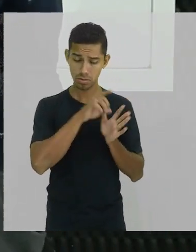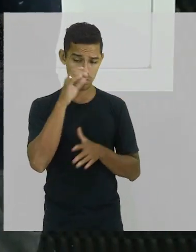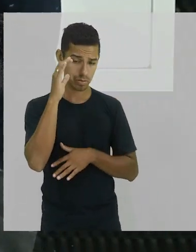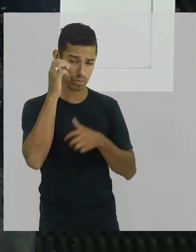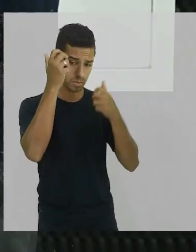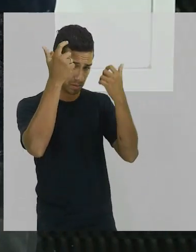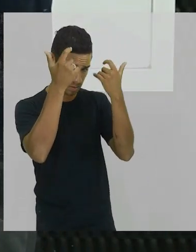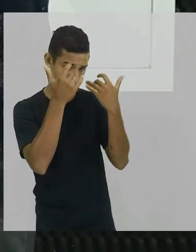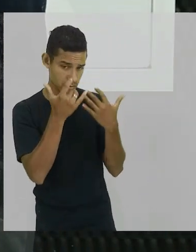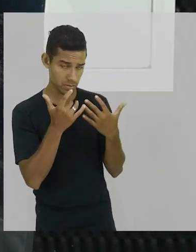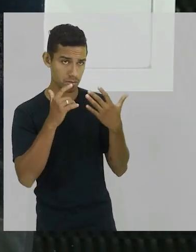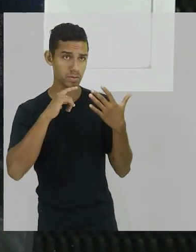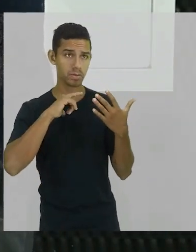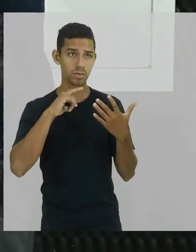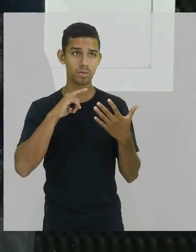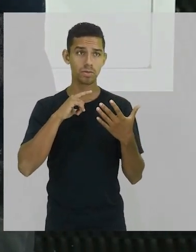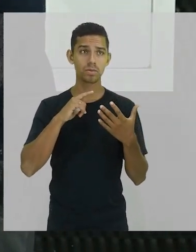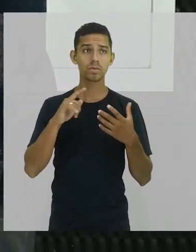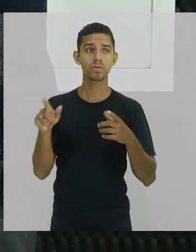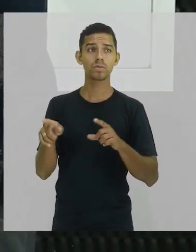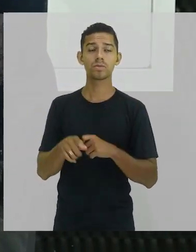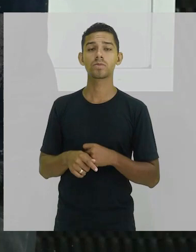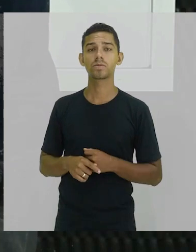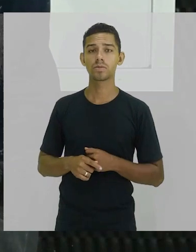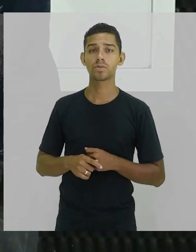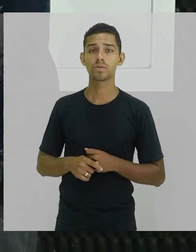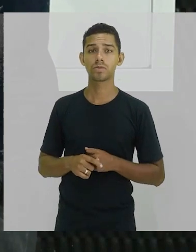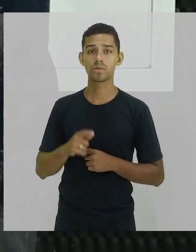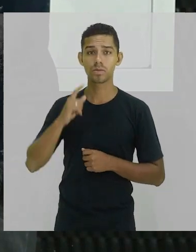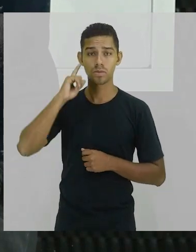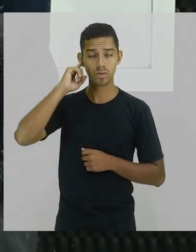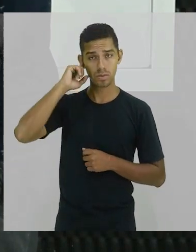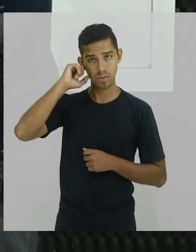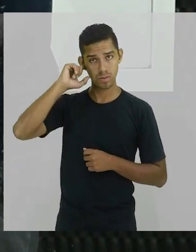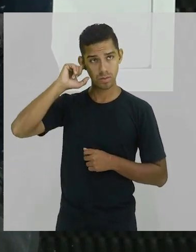é quando eu tenho vibração,